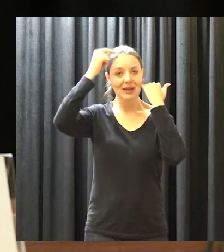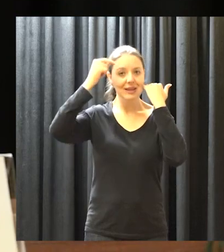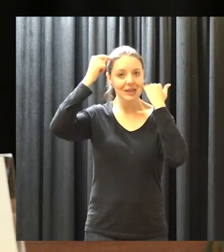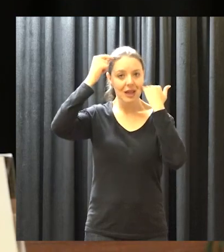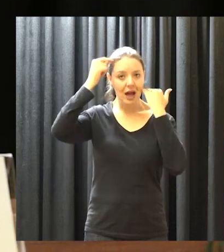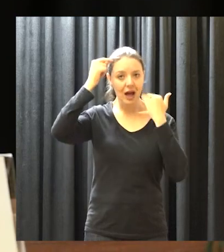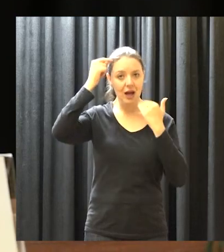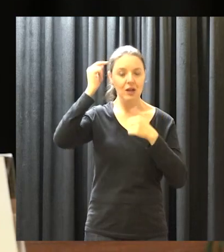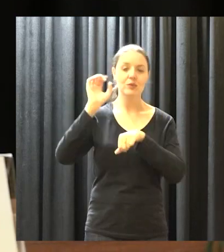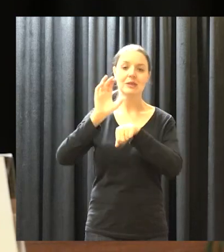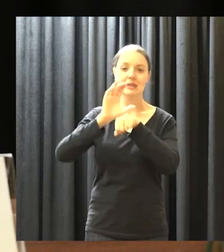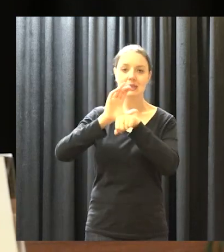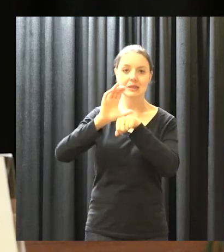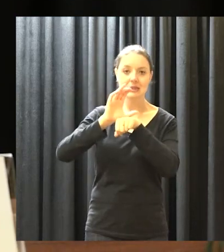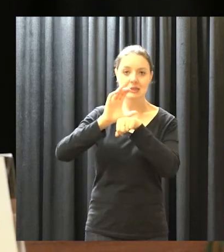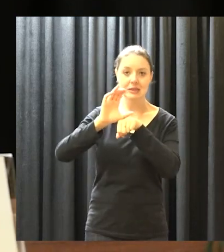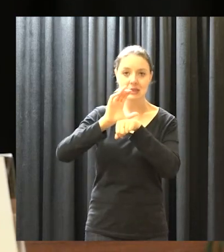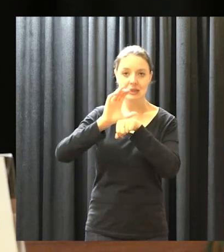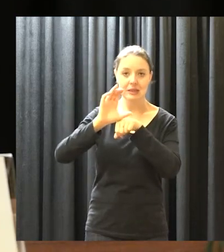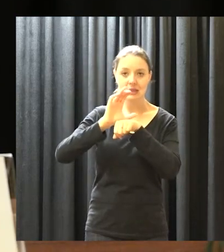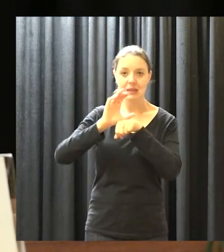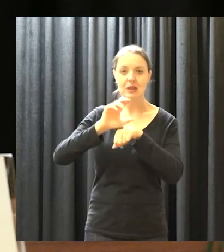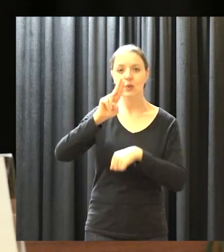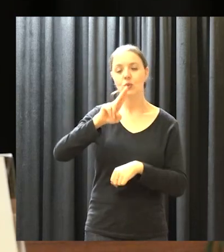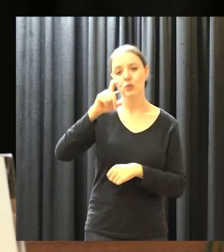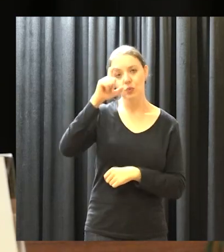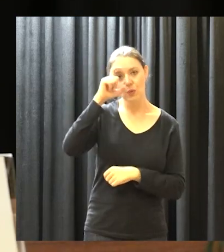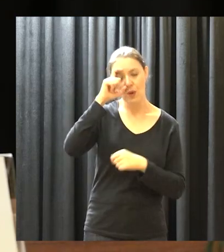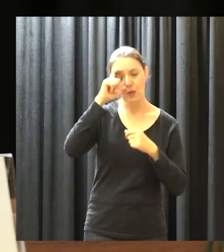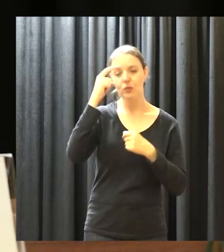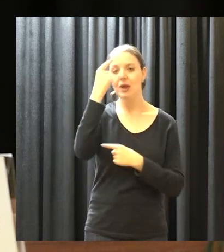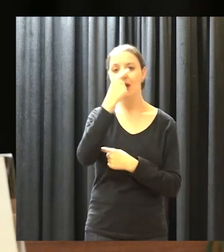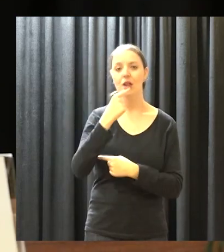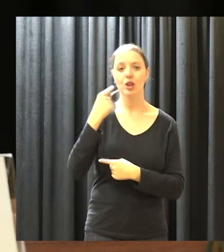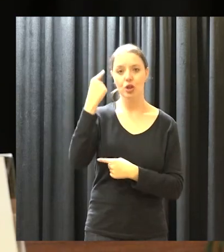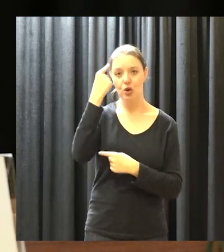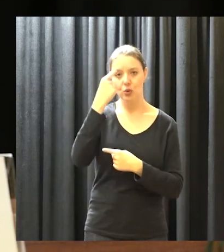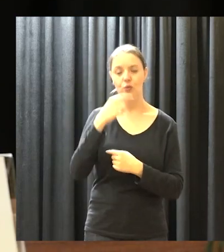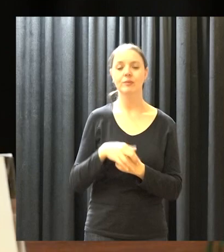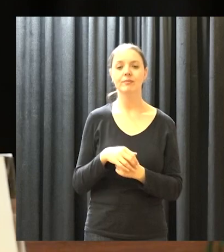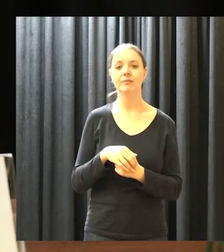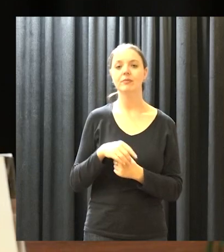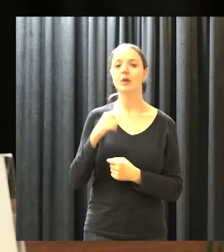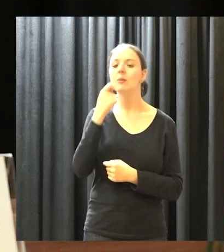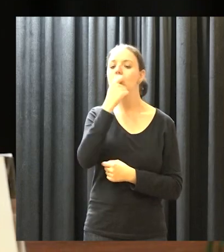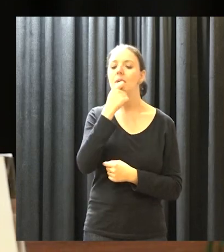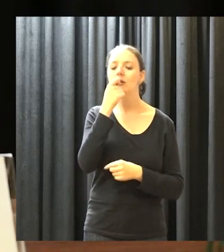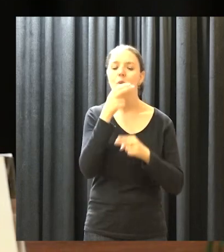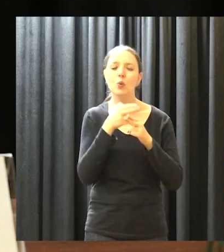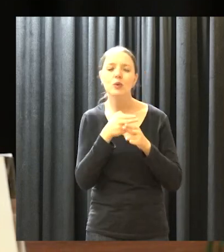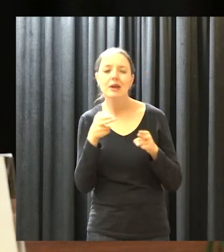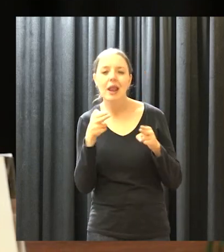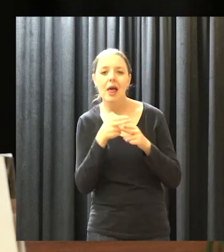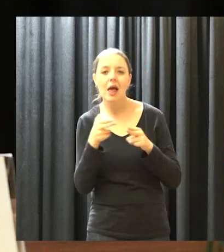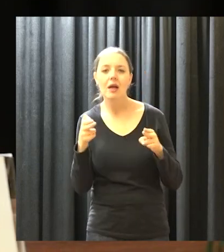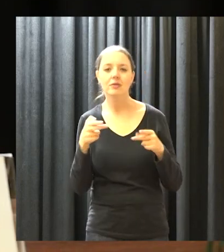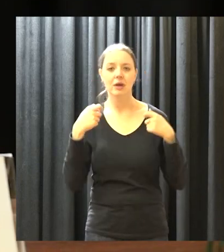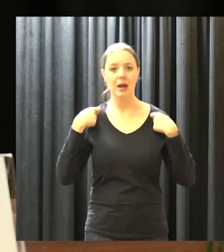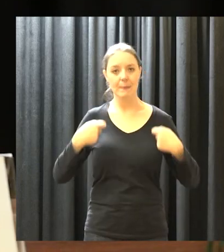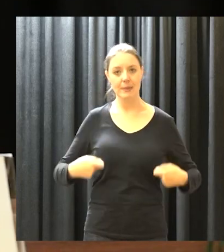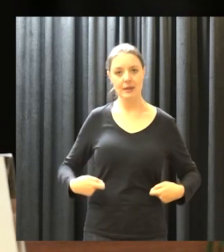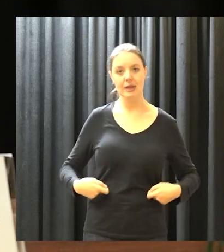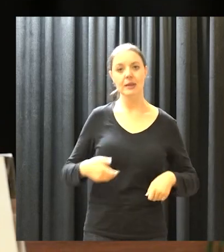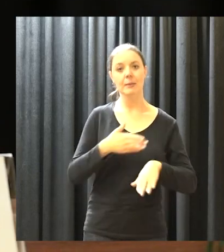de grau redondo. Estou usando um batomzinho suave, discreto. Visto uma camisa branca com umas flores azul